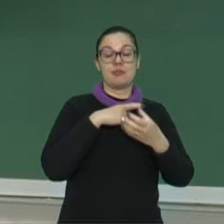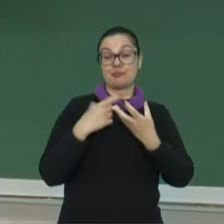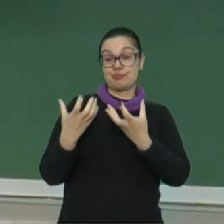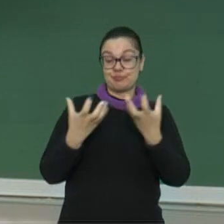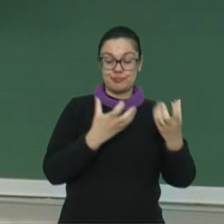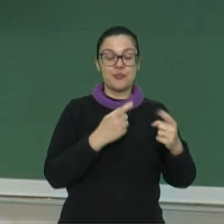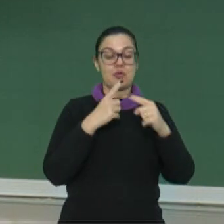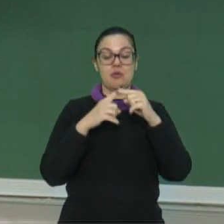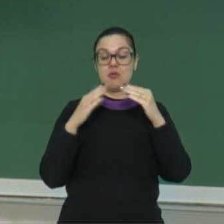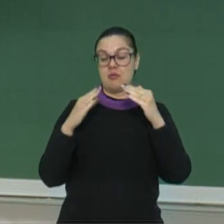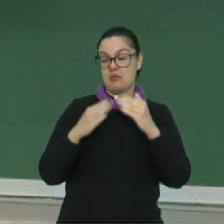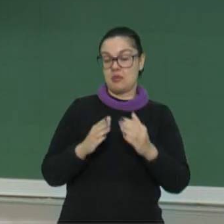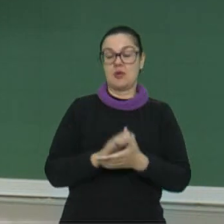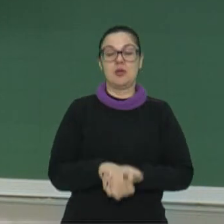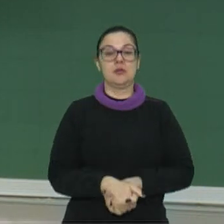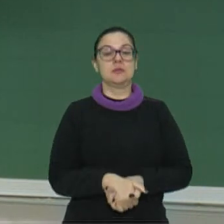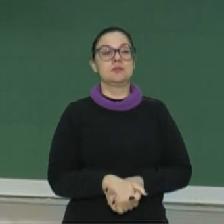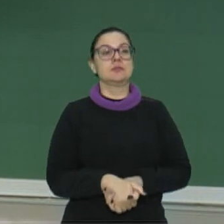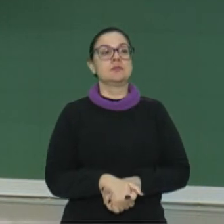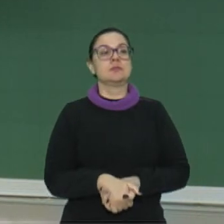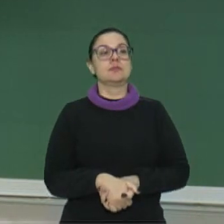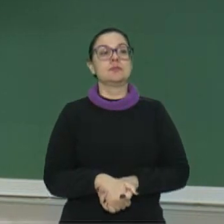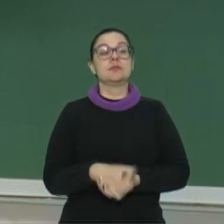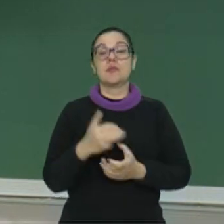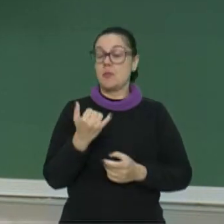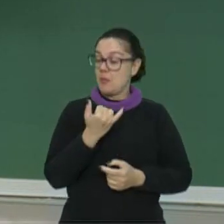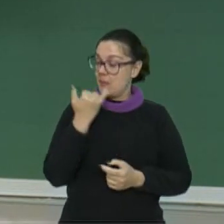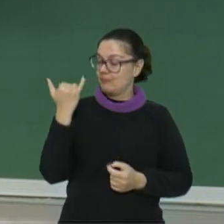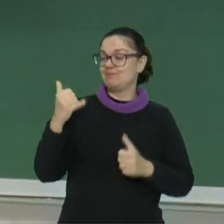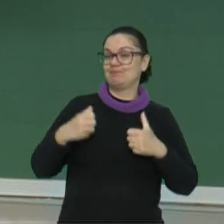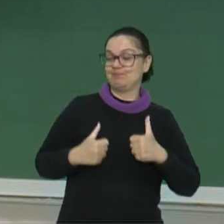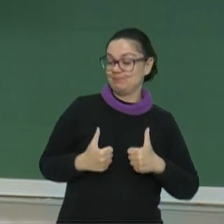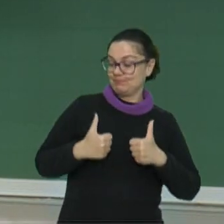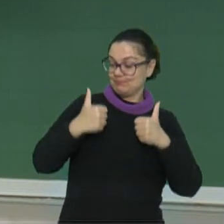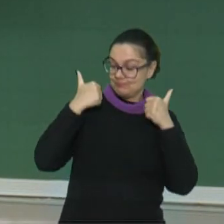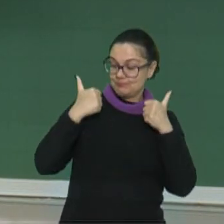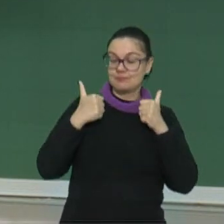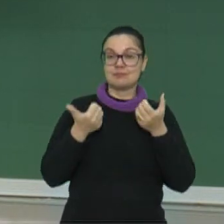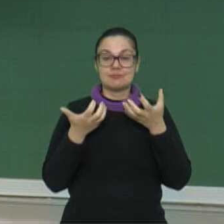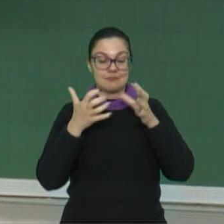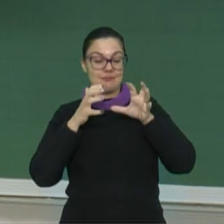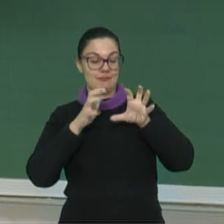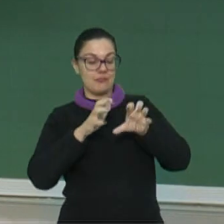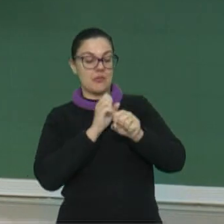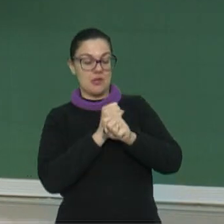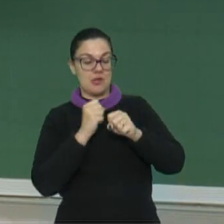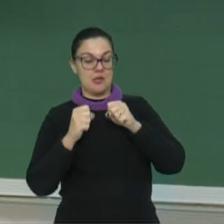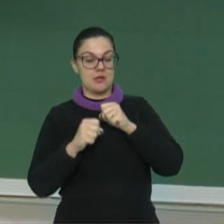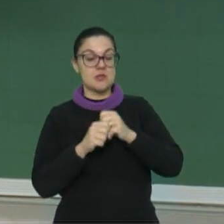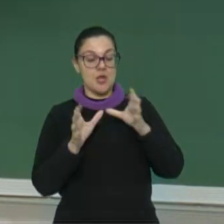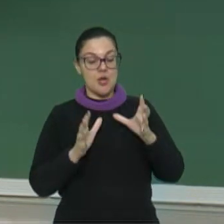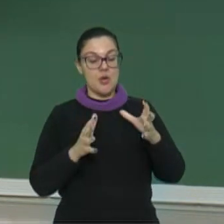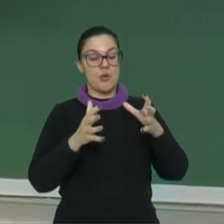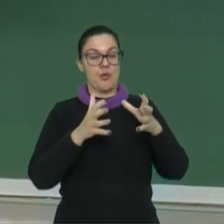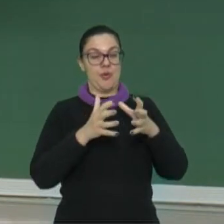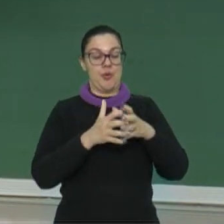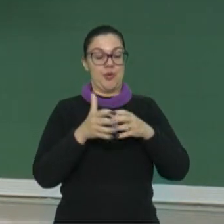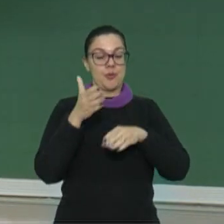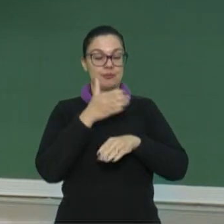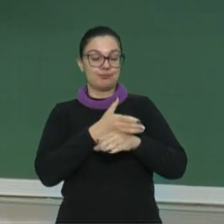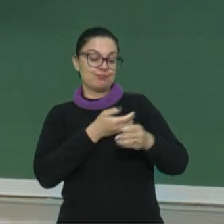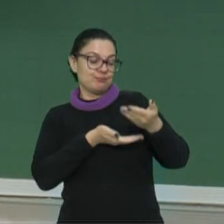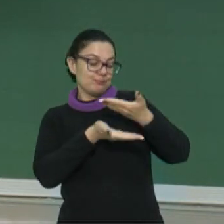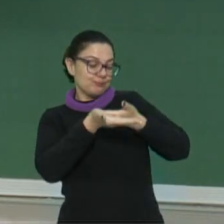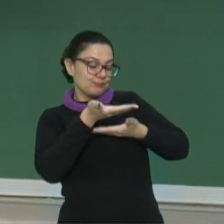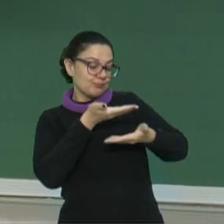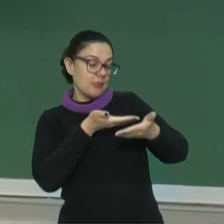que fazem também, muitas vezes, um papel excelente nesse sentido social, de terem grupos de terapia, terem grupos de